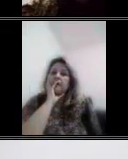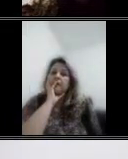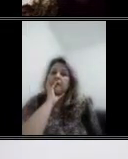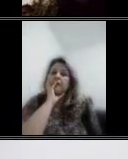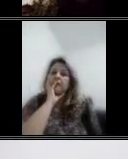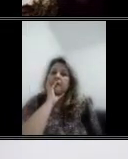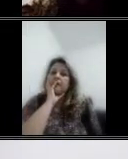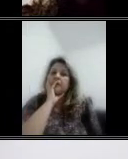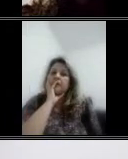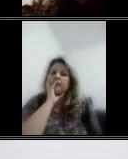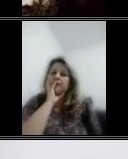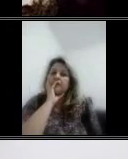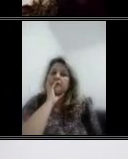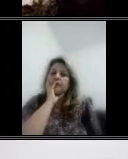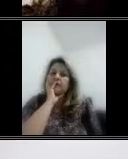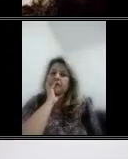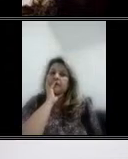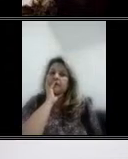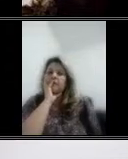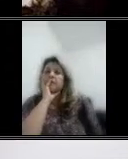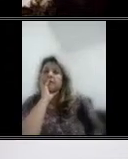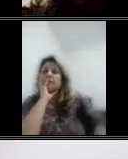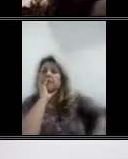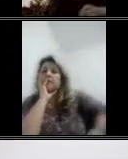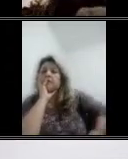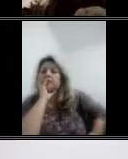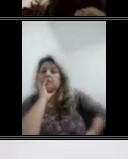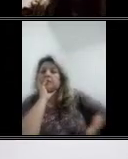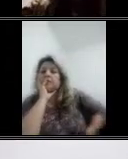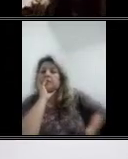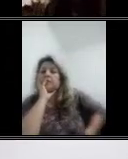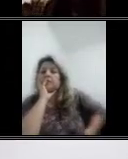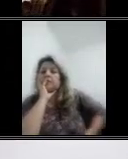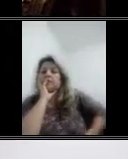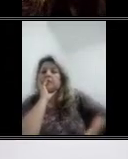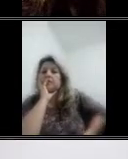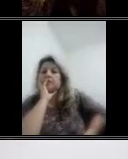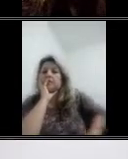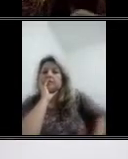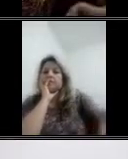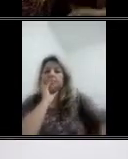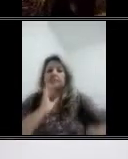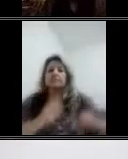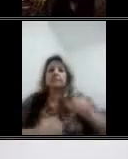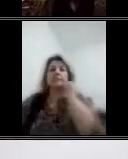a caneta aqui, apenas essas duas